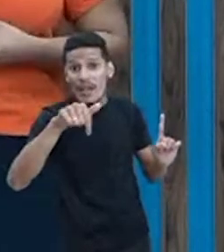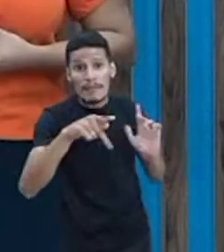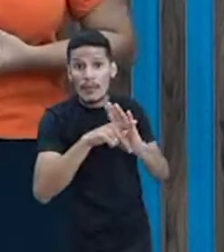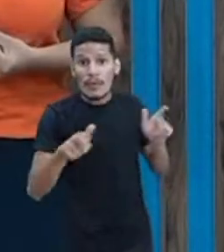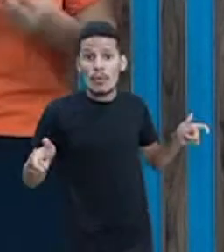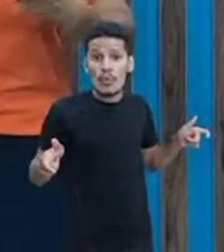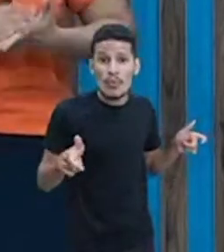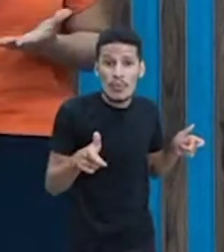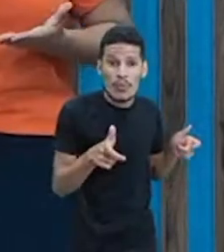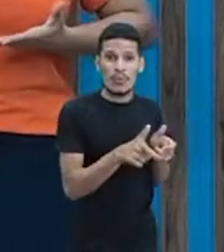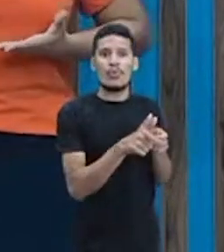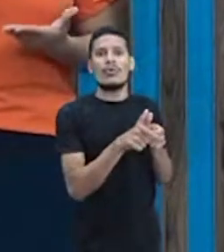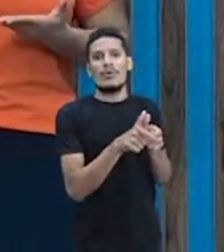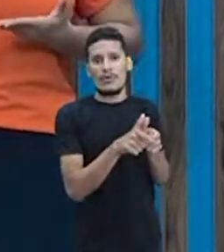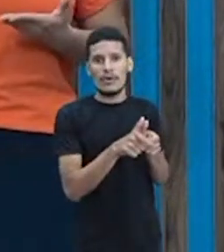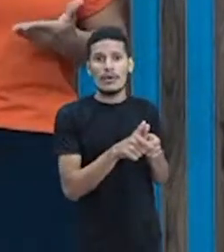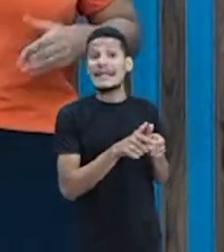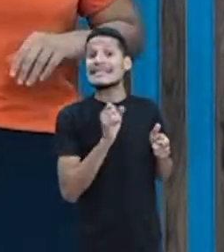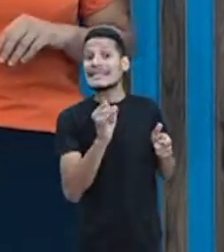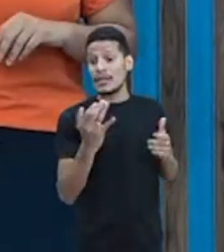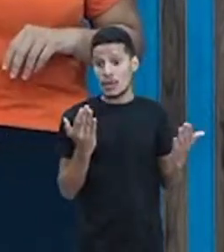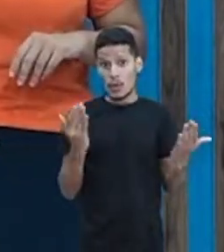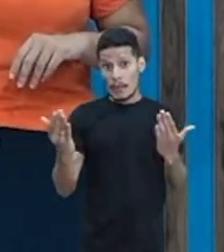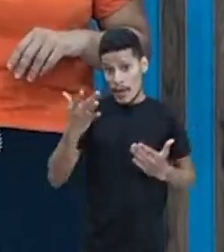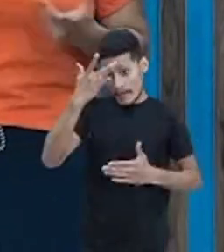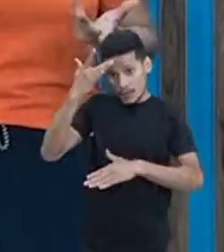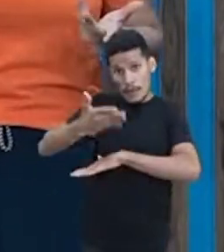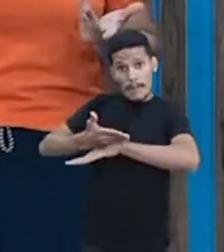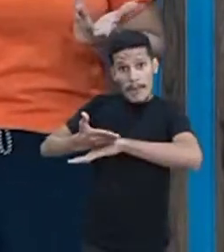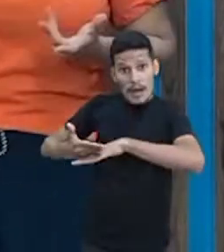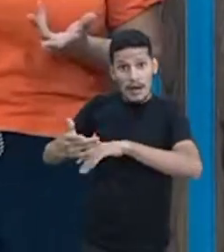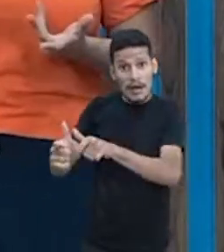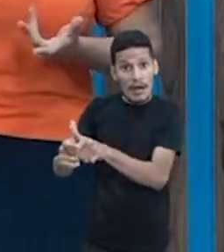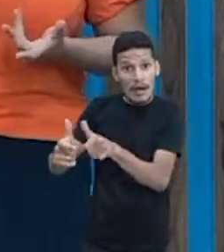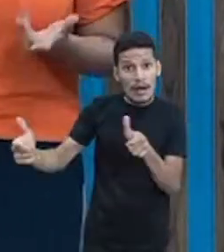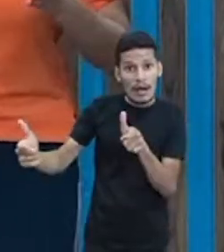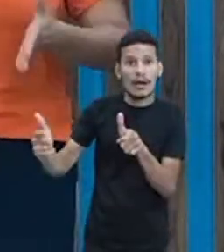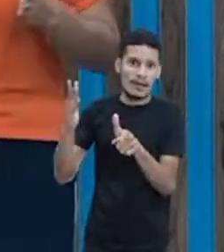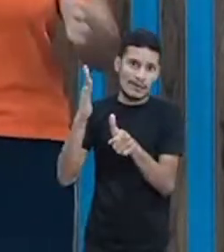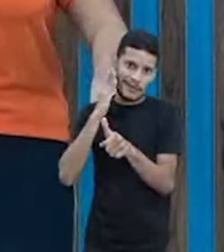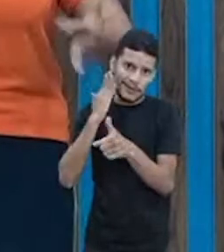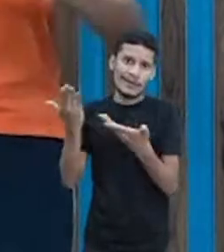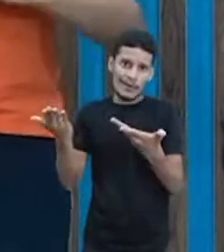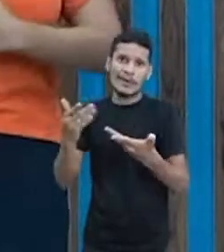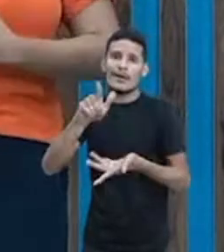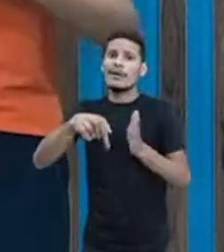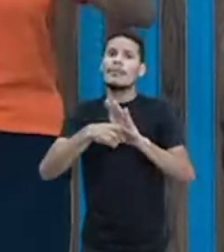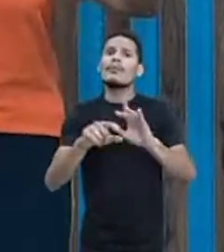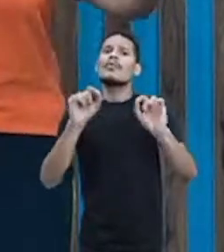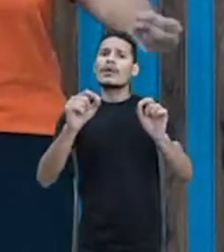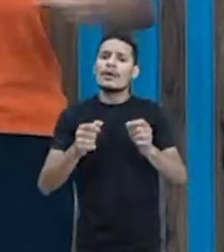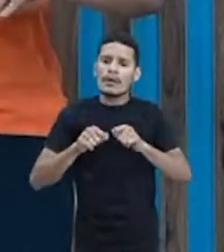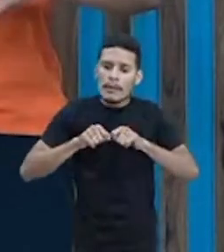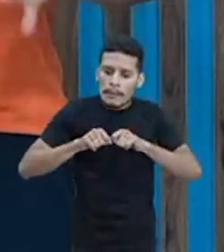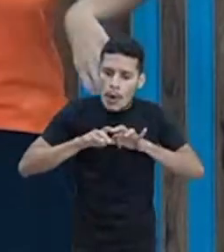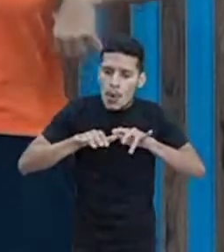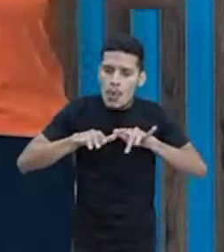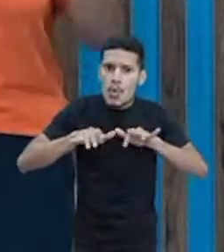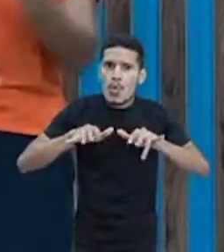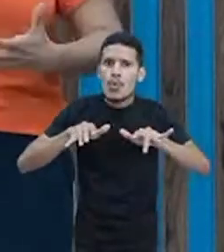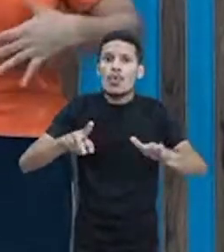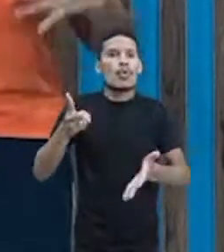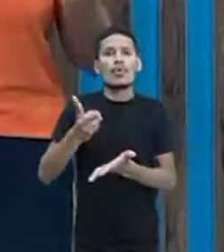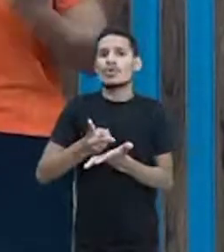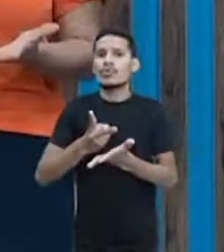porcentagem ínfima quando você compara com os protagonistas brancos. E isso é um meio de quê? De você permear, de você